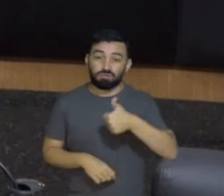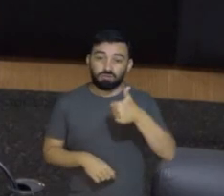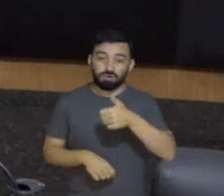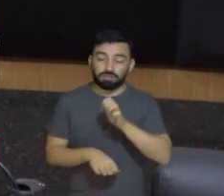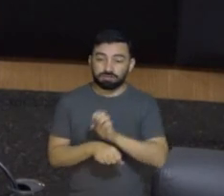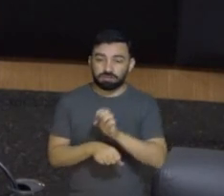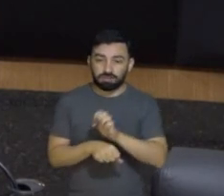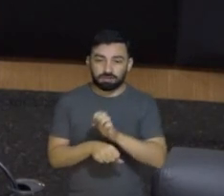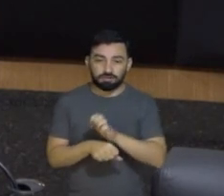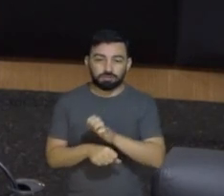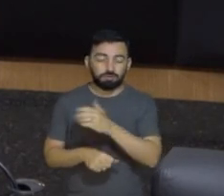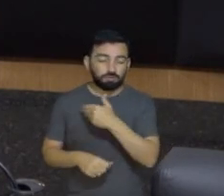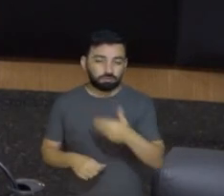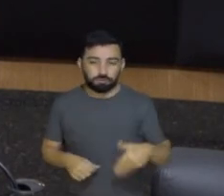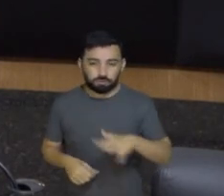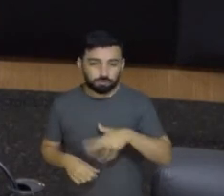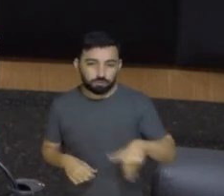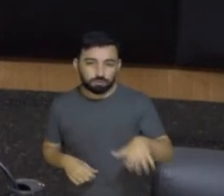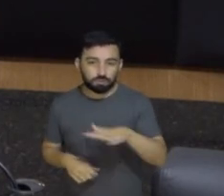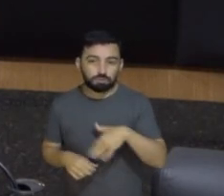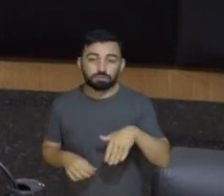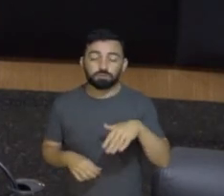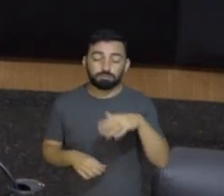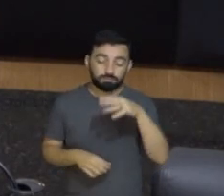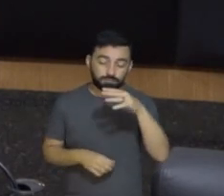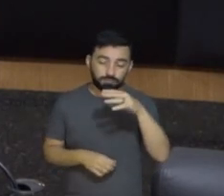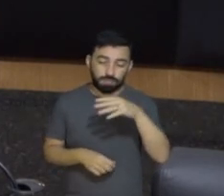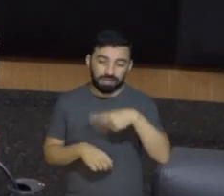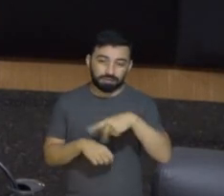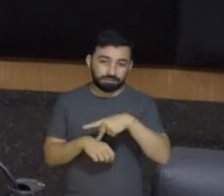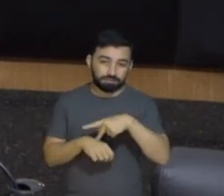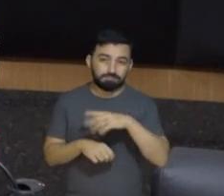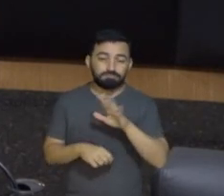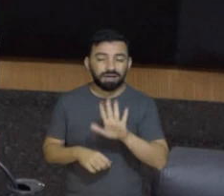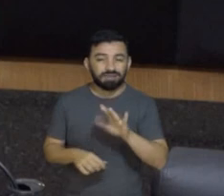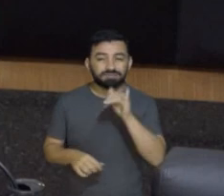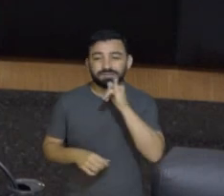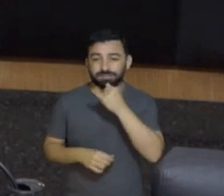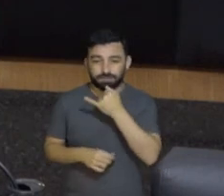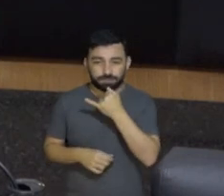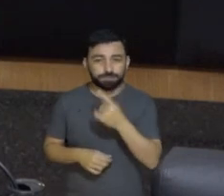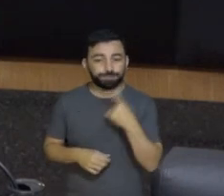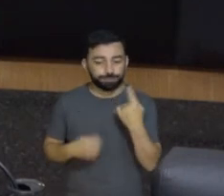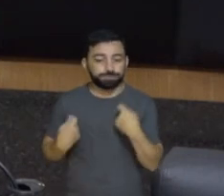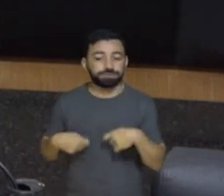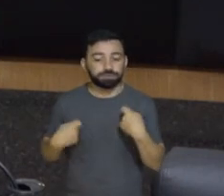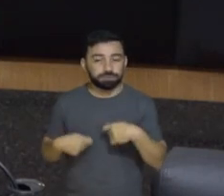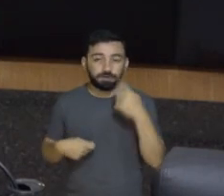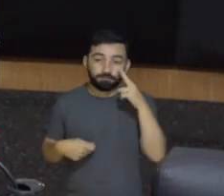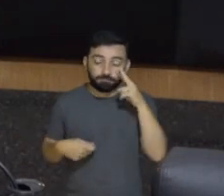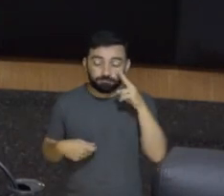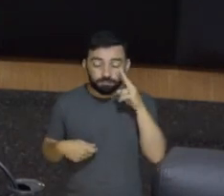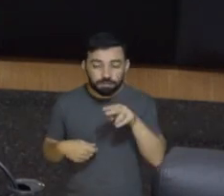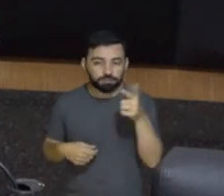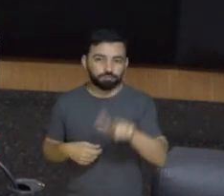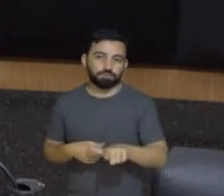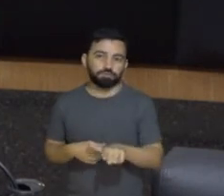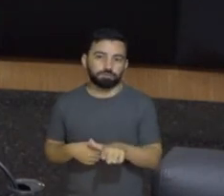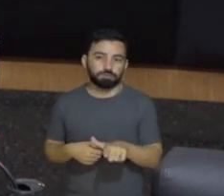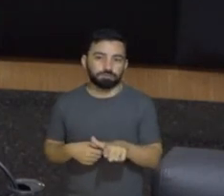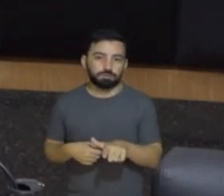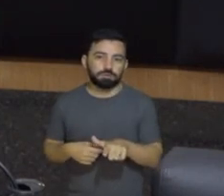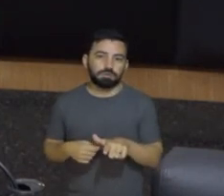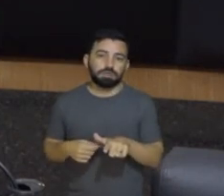União, melhor Estado do nosso país, mas, infelizmente, nós precisamos revisar e rever a questão das